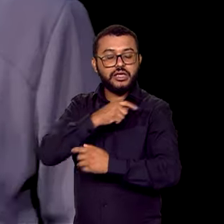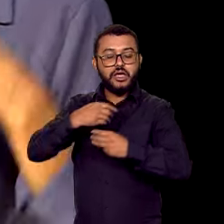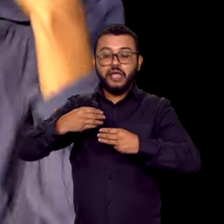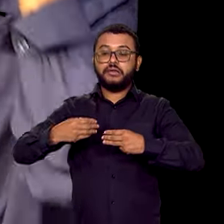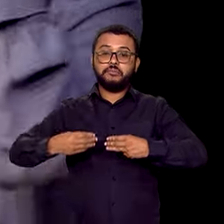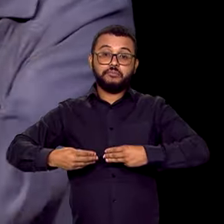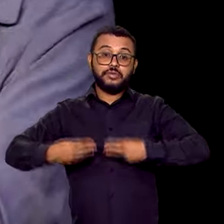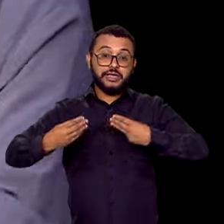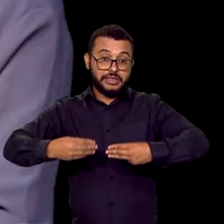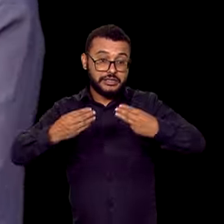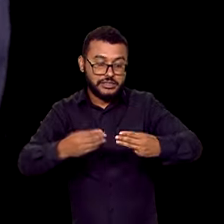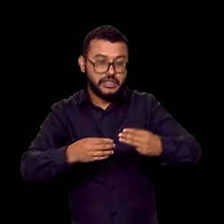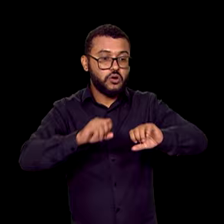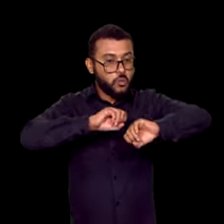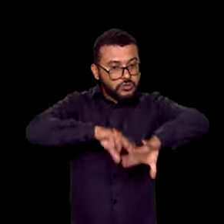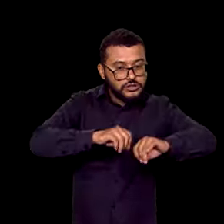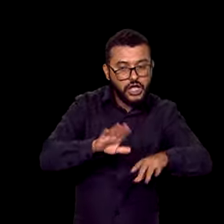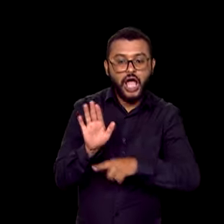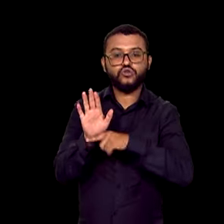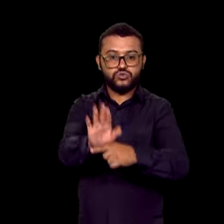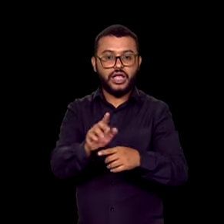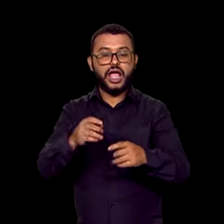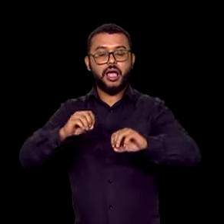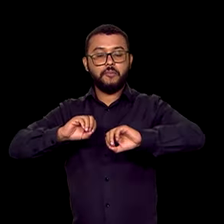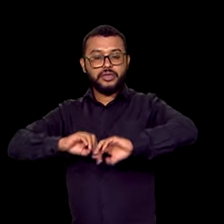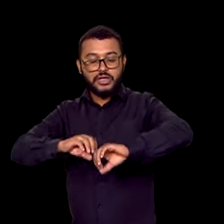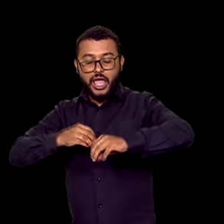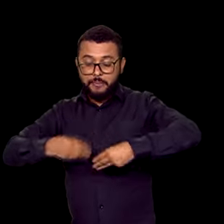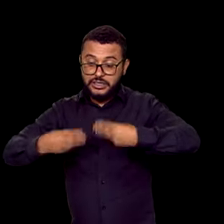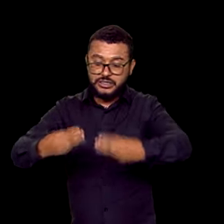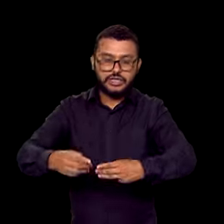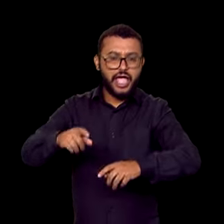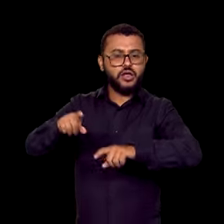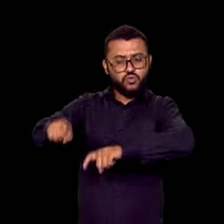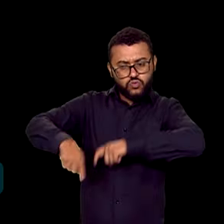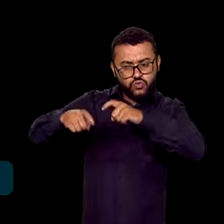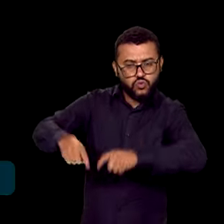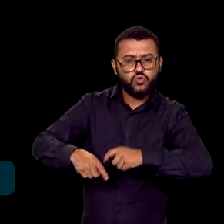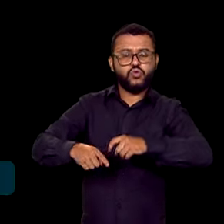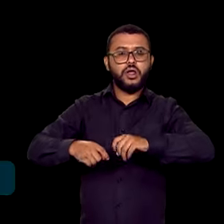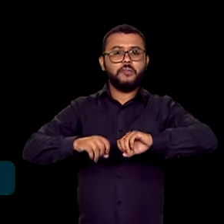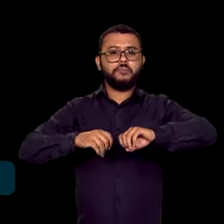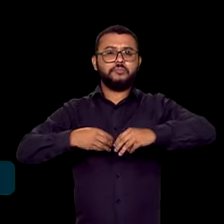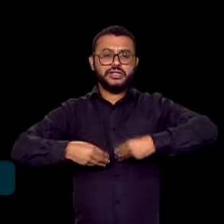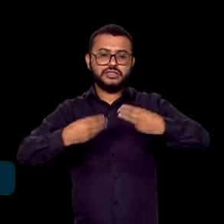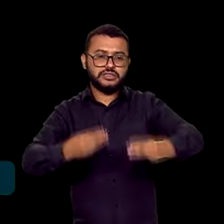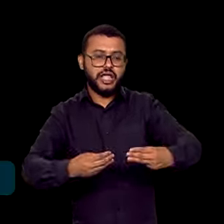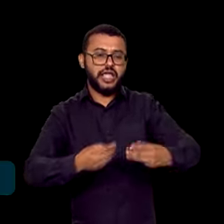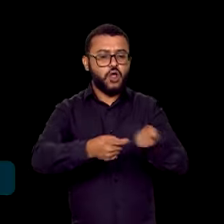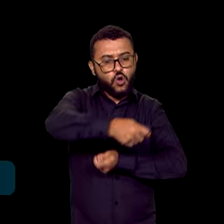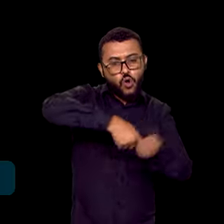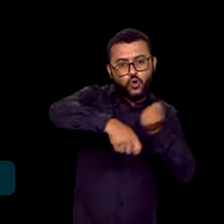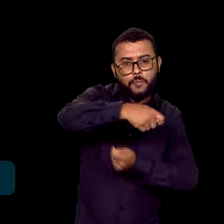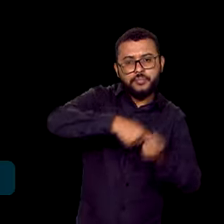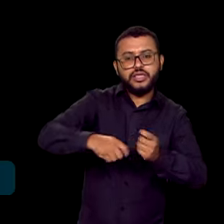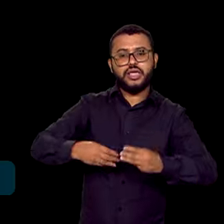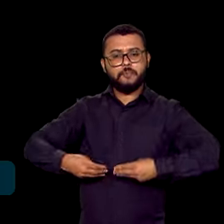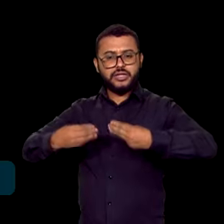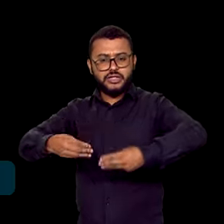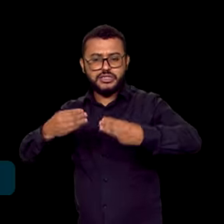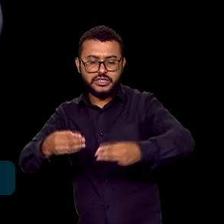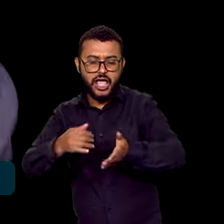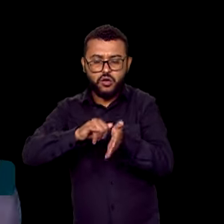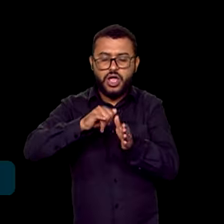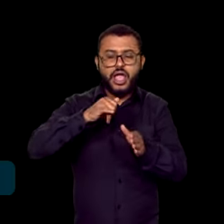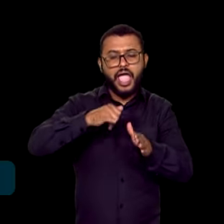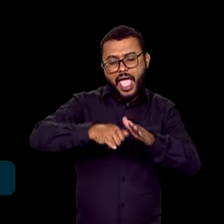Ministério da Educação, no Ministério da Agricultura, no Ministério da Fazenda, no Ministério de Transporte, de Minas e